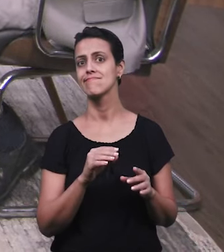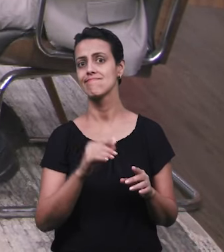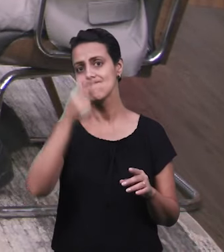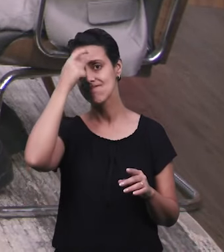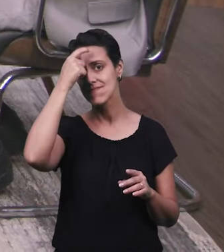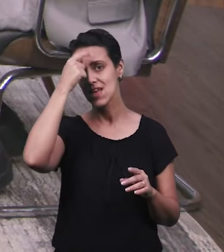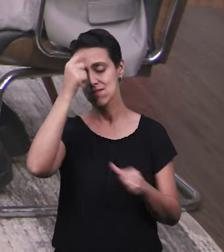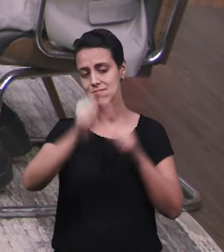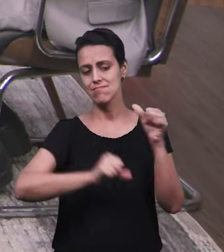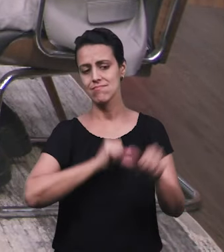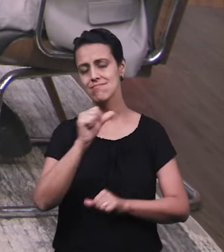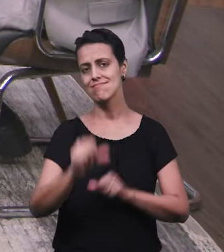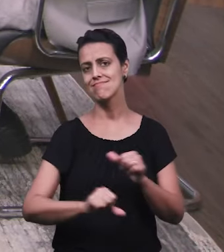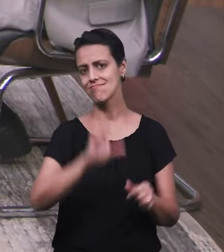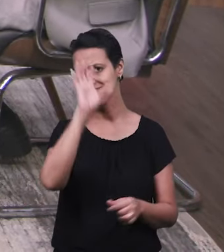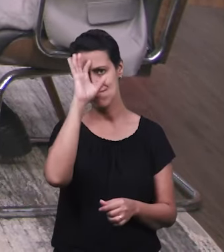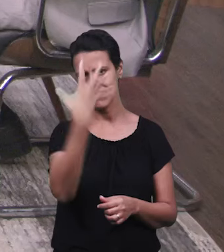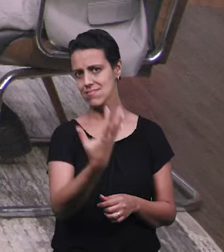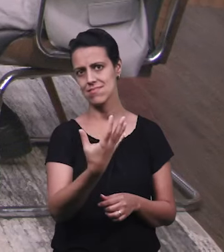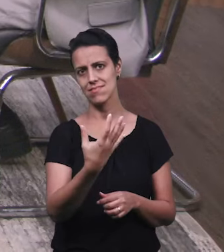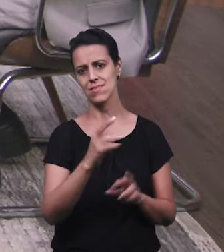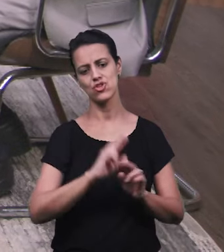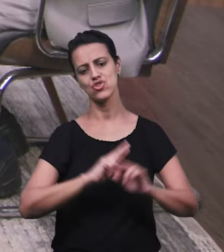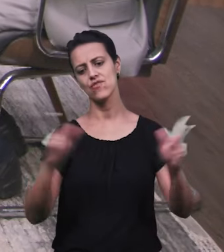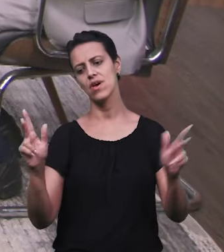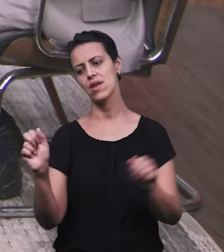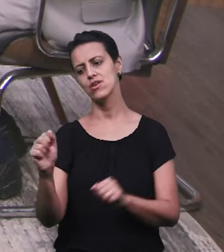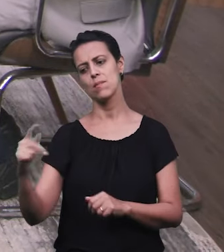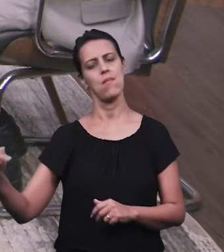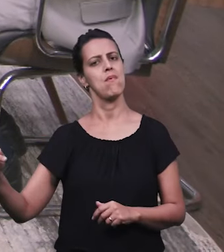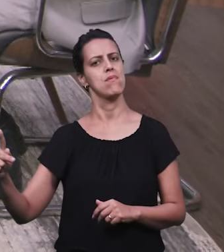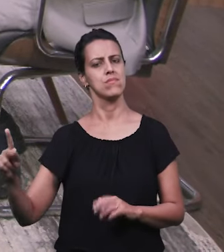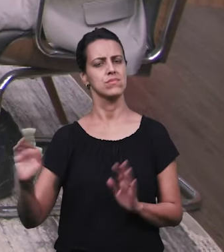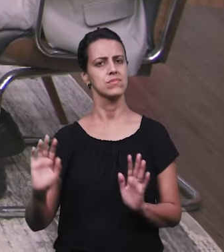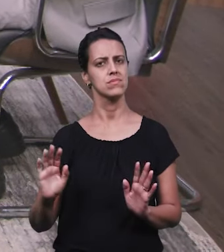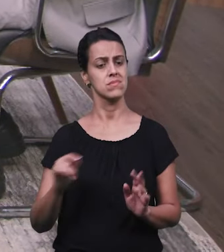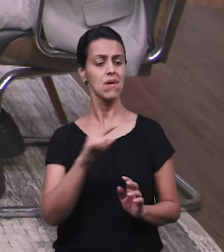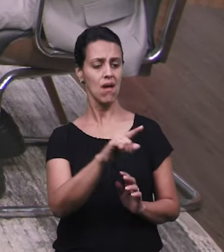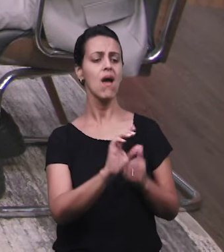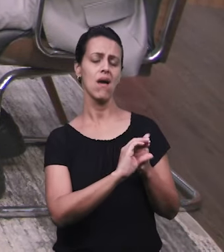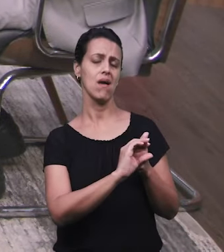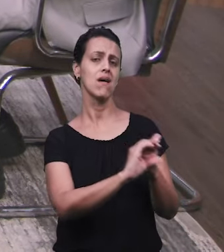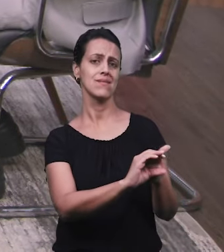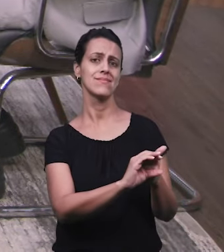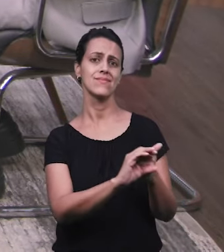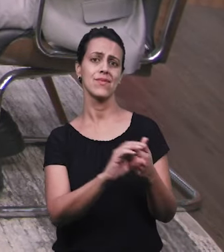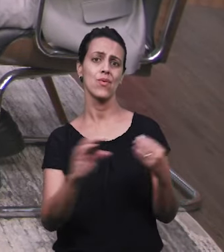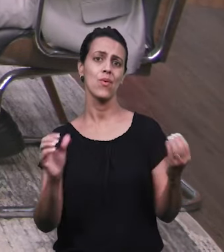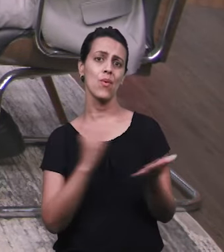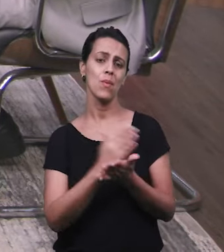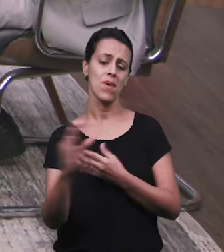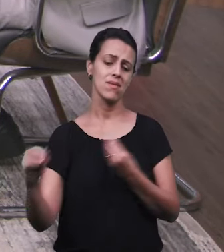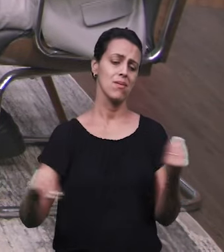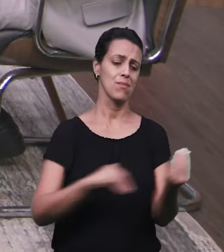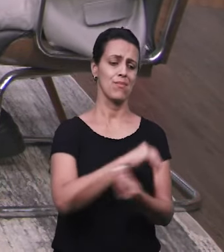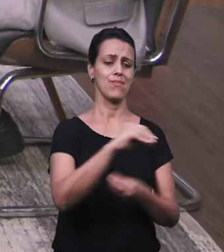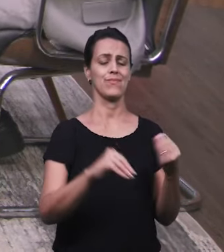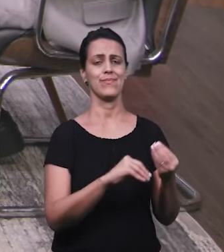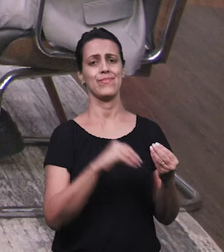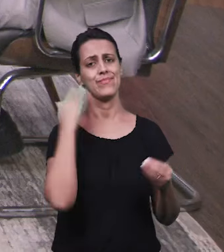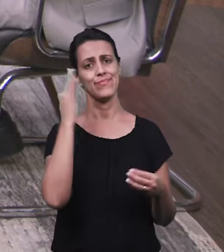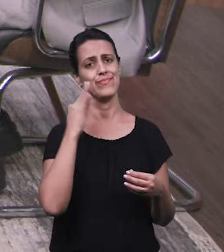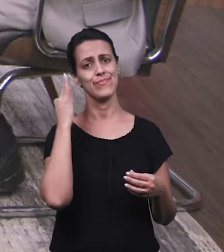diferente do ensino, que não tinha nada a ver com o ensino apostólico. Isso foi o cristianismo. Quando chegou lá,